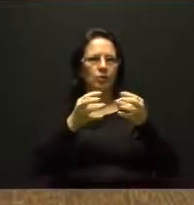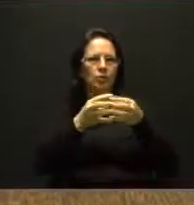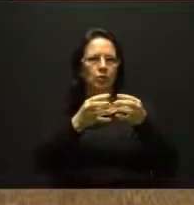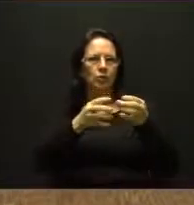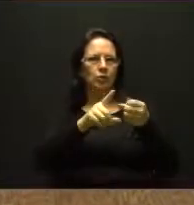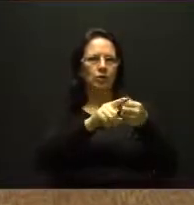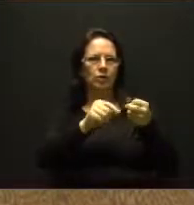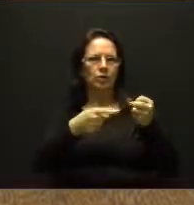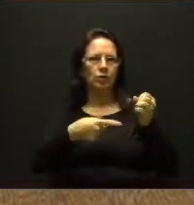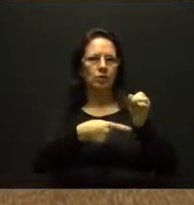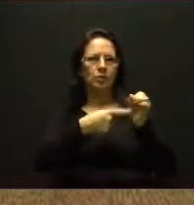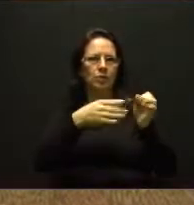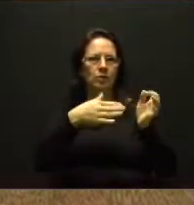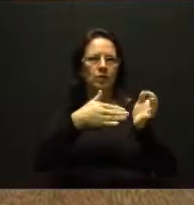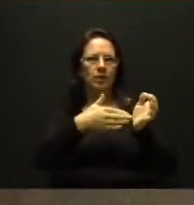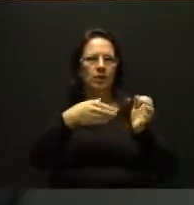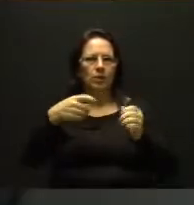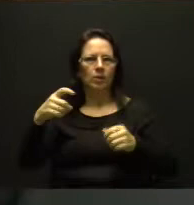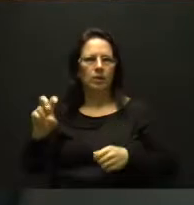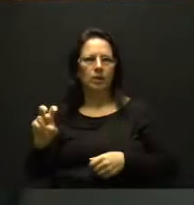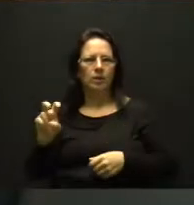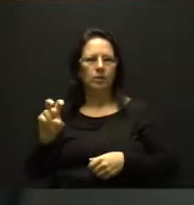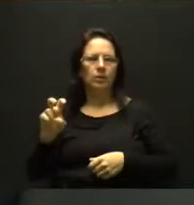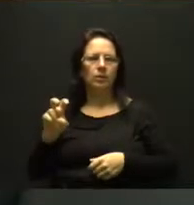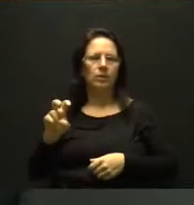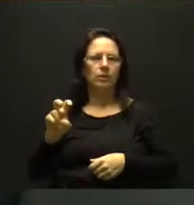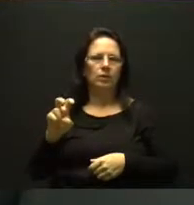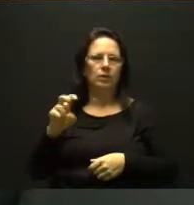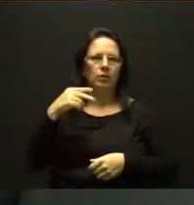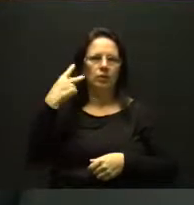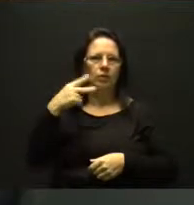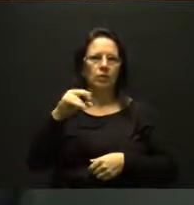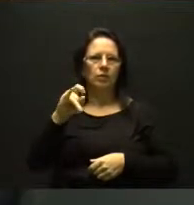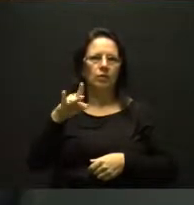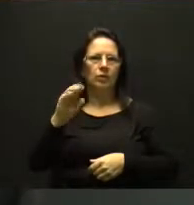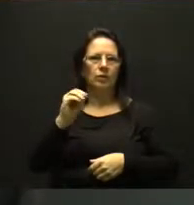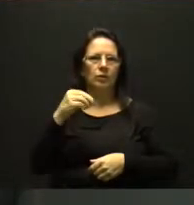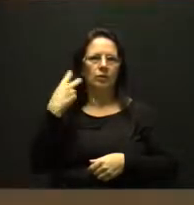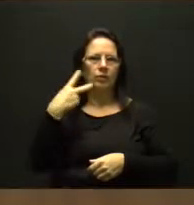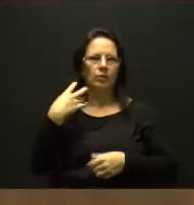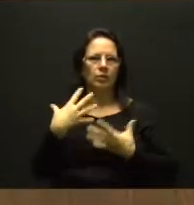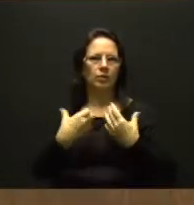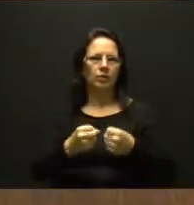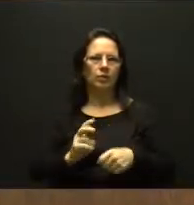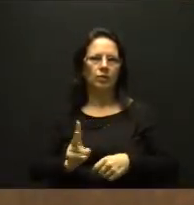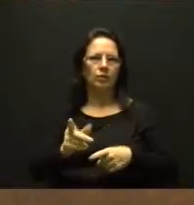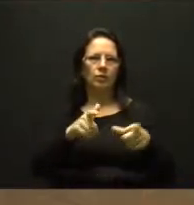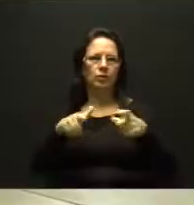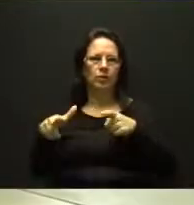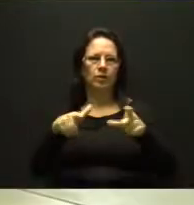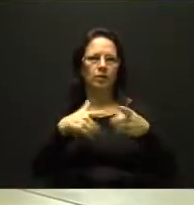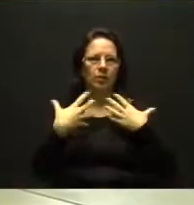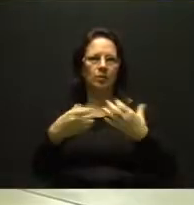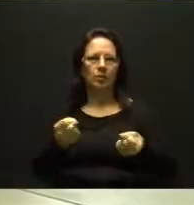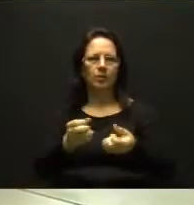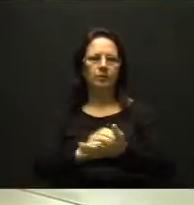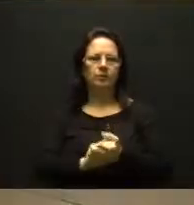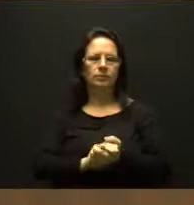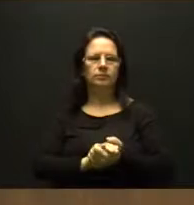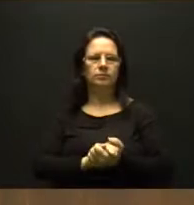do artigo 1º ao 5º submetido ao plenário a questão de horas o vereador sérgio vereadores foi pela aprovação permaneçam como se encontram